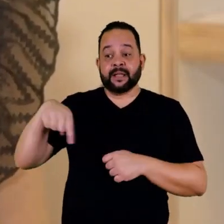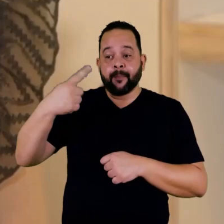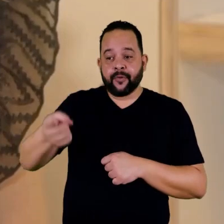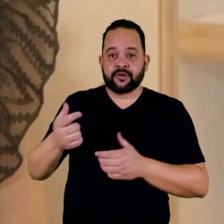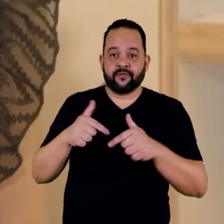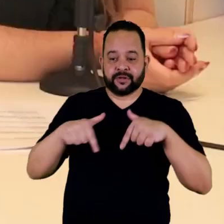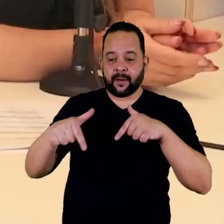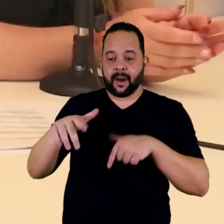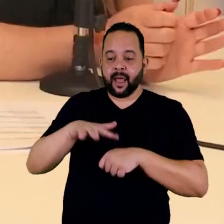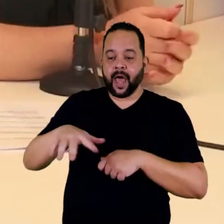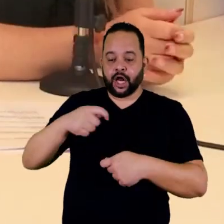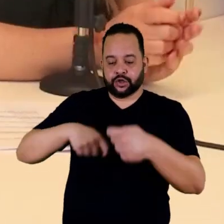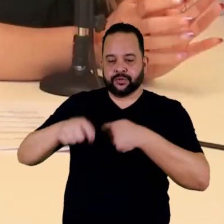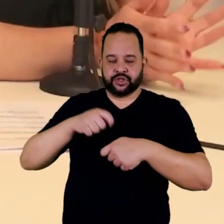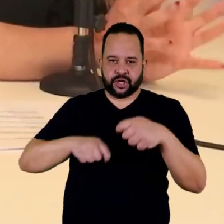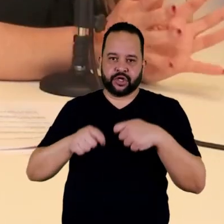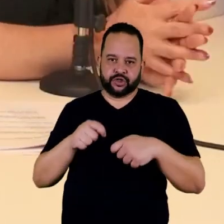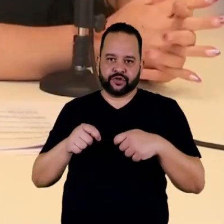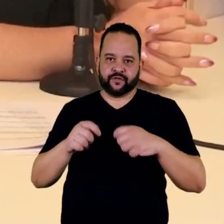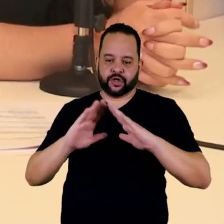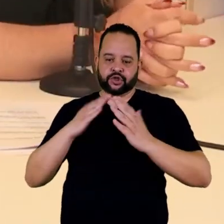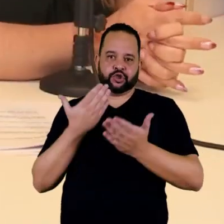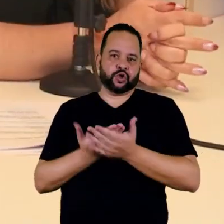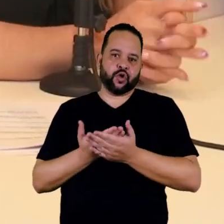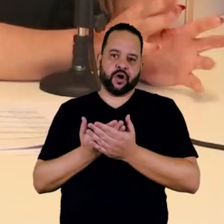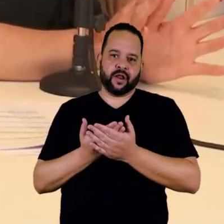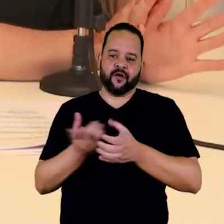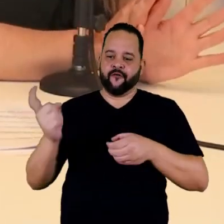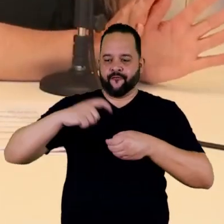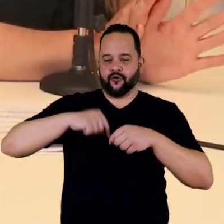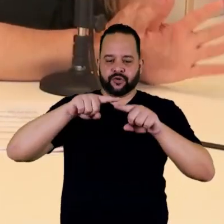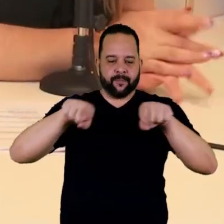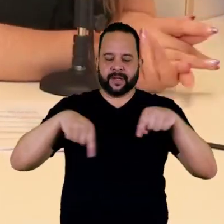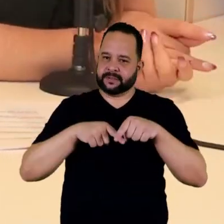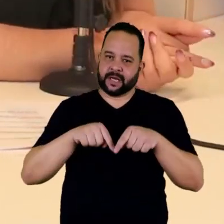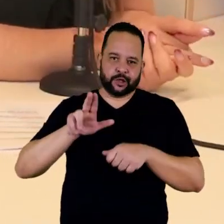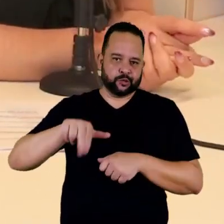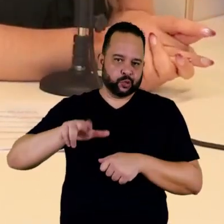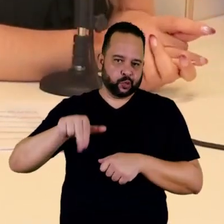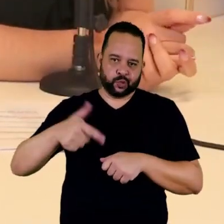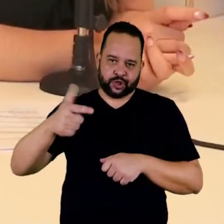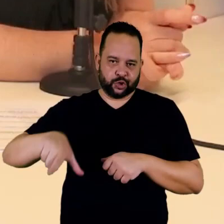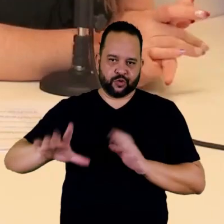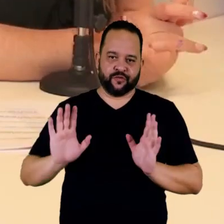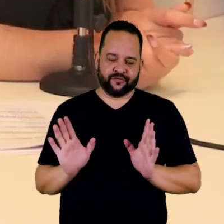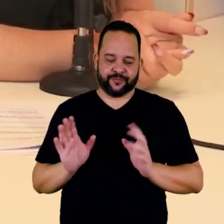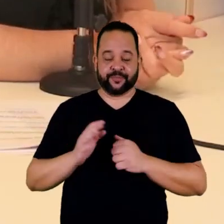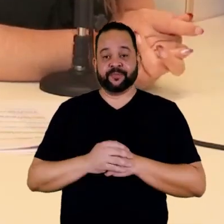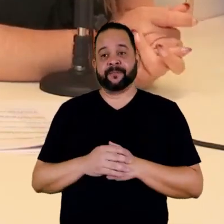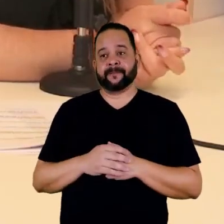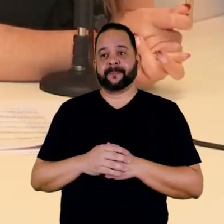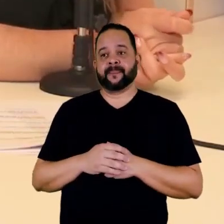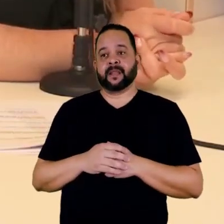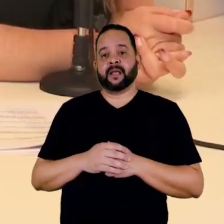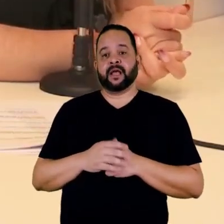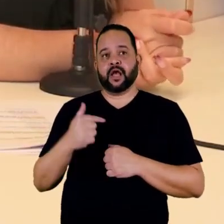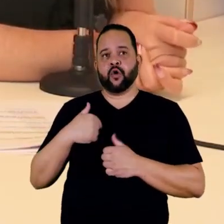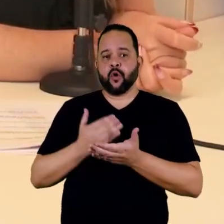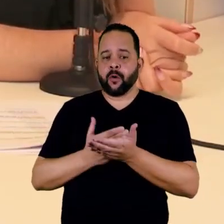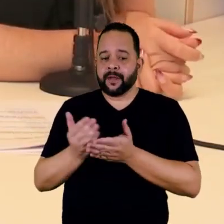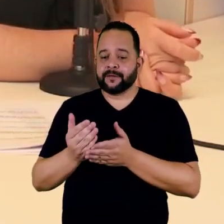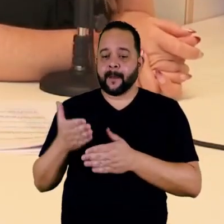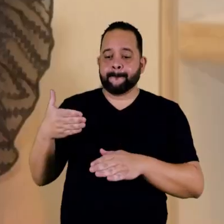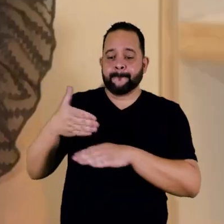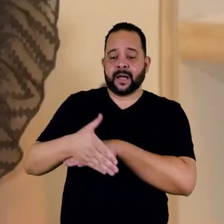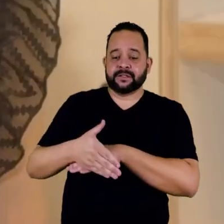administrativa da escola e aí eu nunca mais voltei pra sala de aula só foi esses 3 anos também mas eu tinha 14 anos eu fui pro mundo da